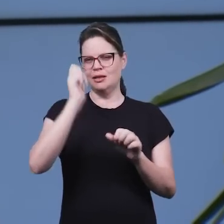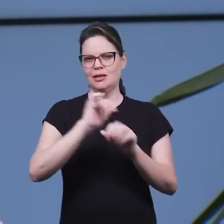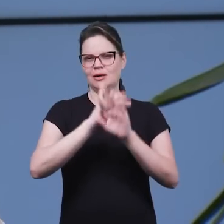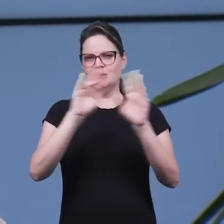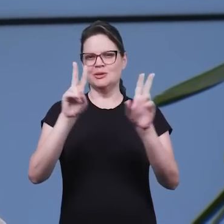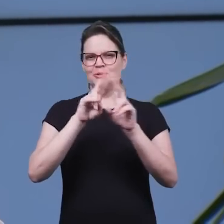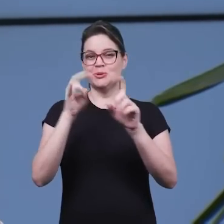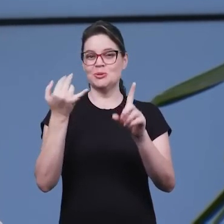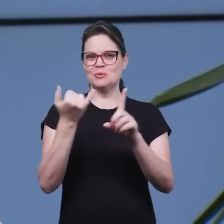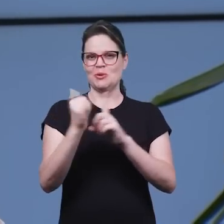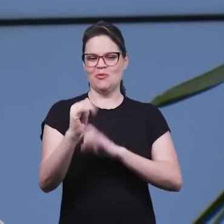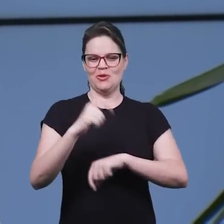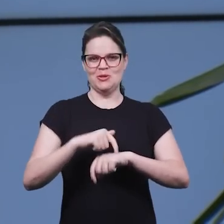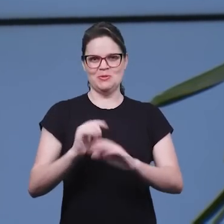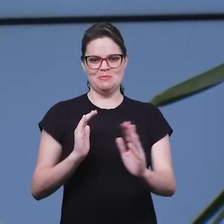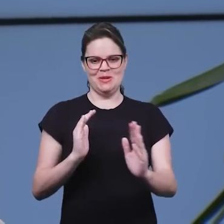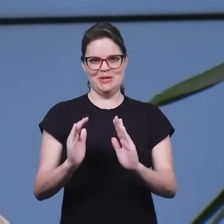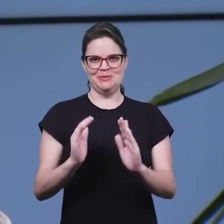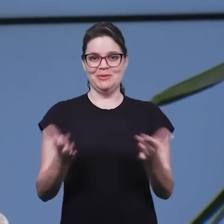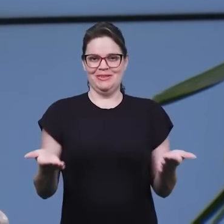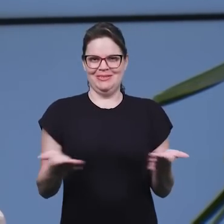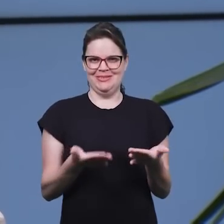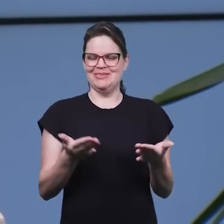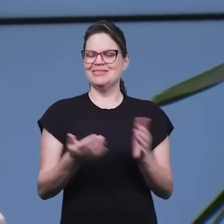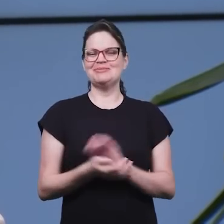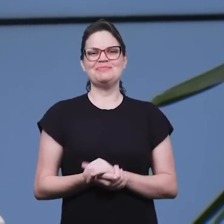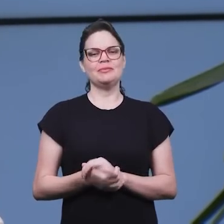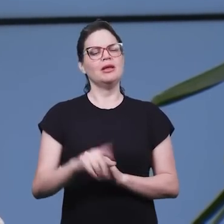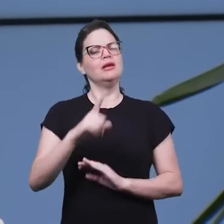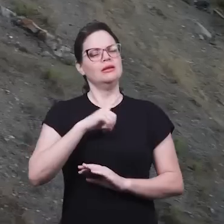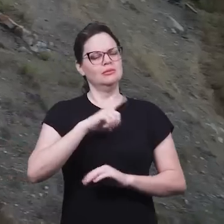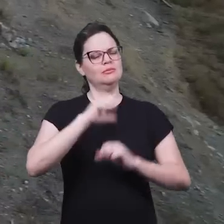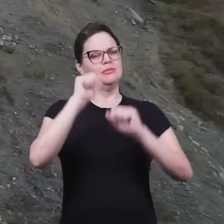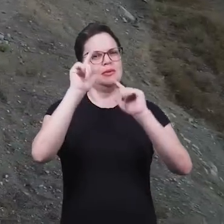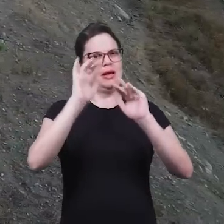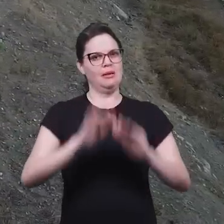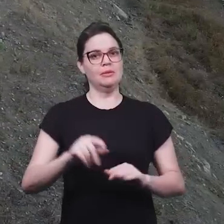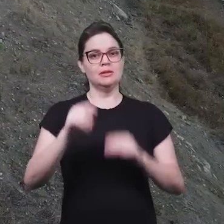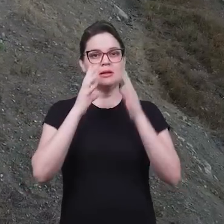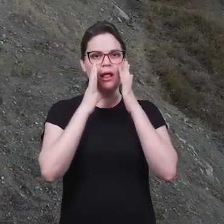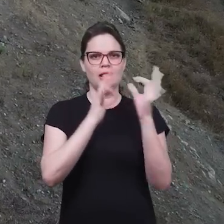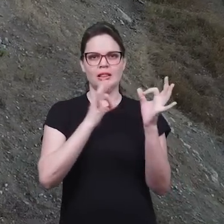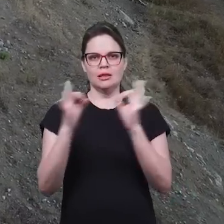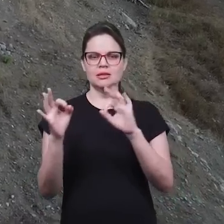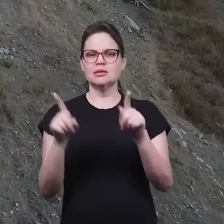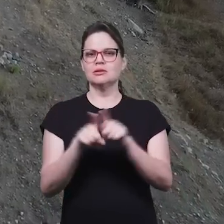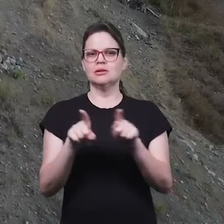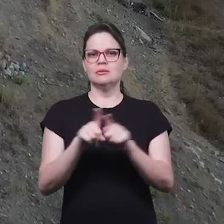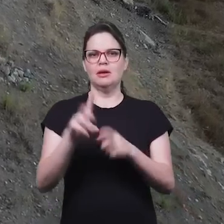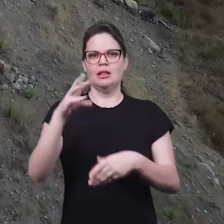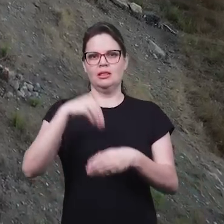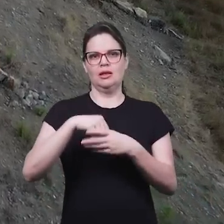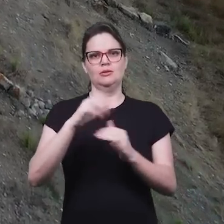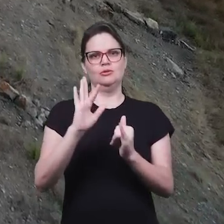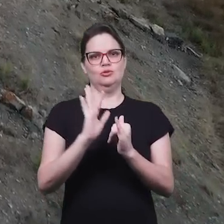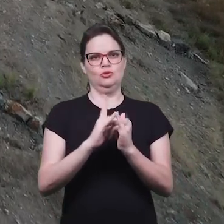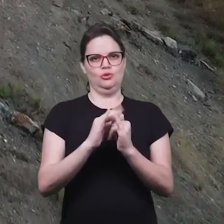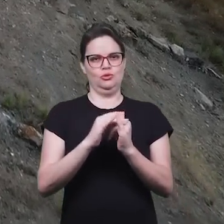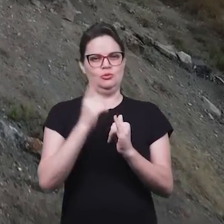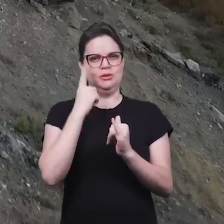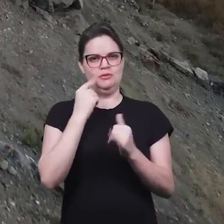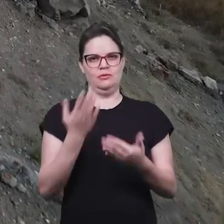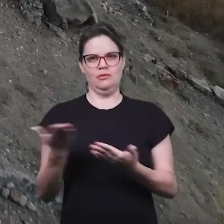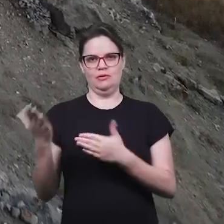vivendo e receber a bênção do Senhor. E eu quero chamar a atenção para o seguinte, nós também estamos no YouTube, você está vendo aqui o QR Code ao lado e